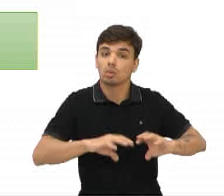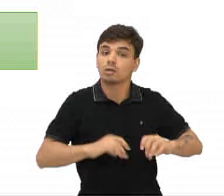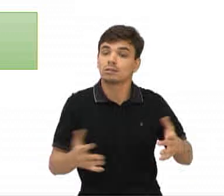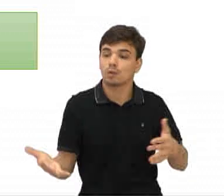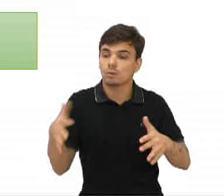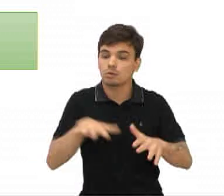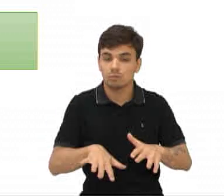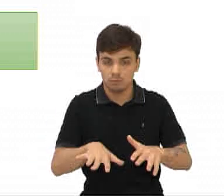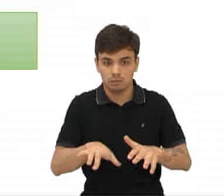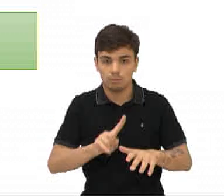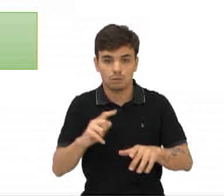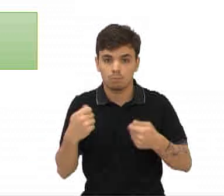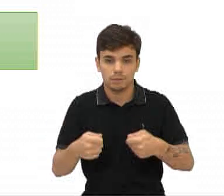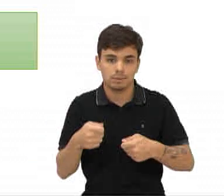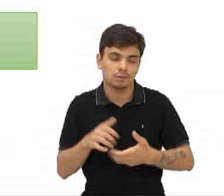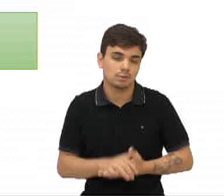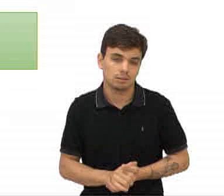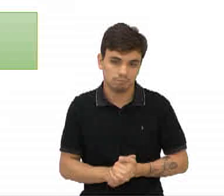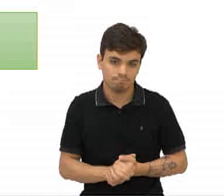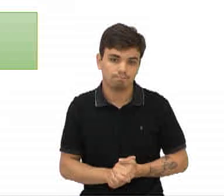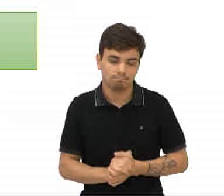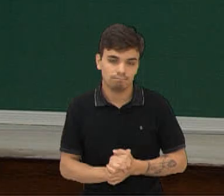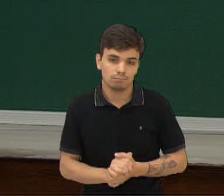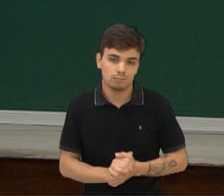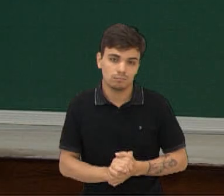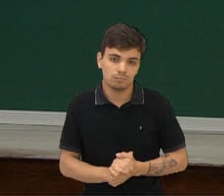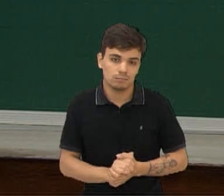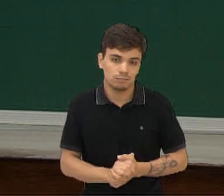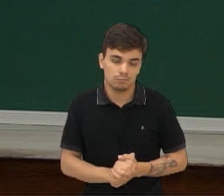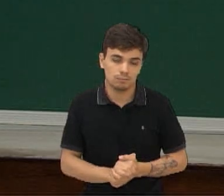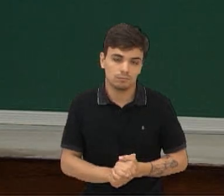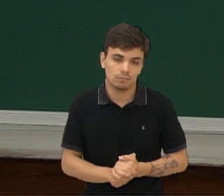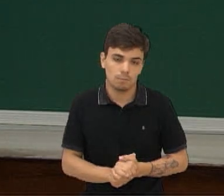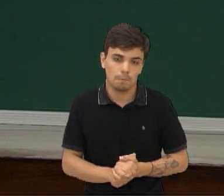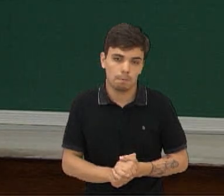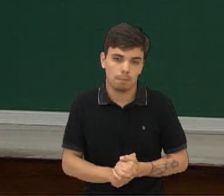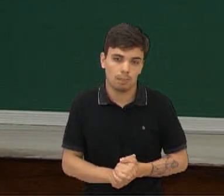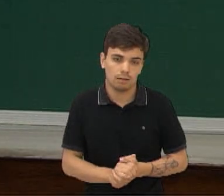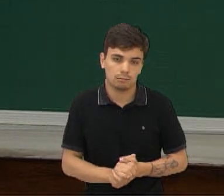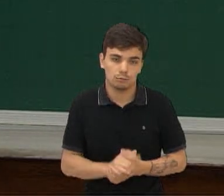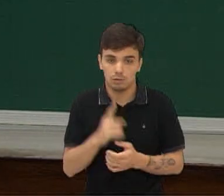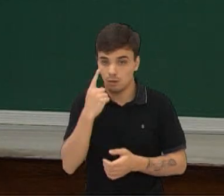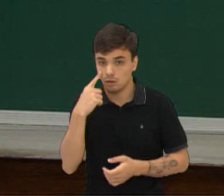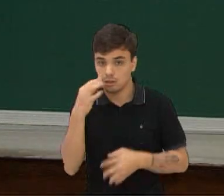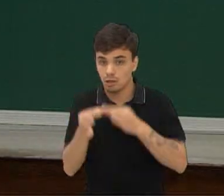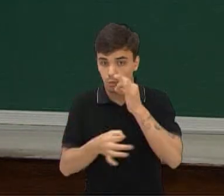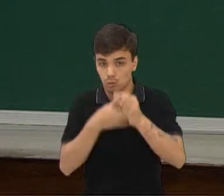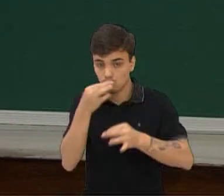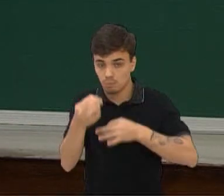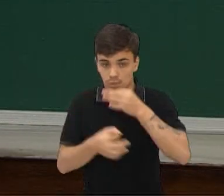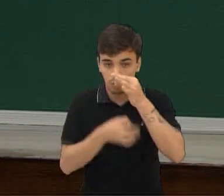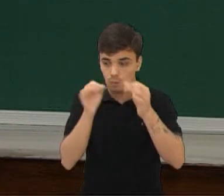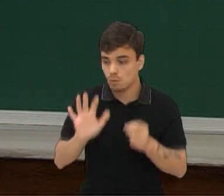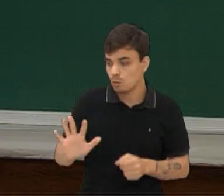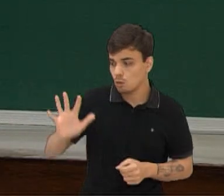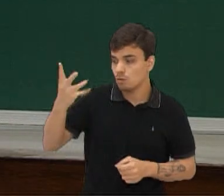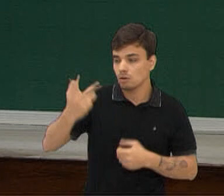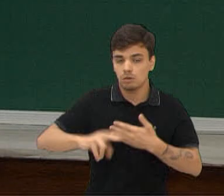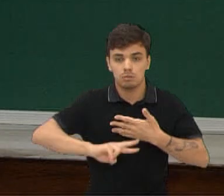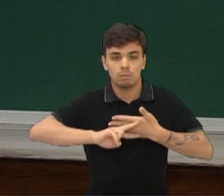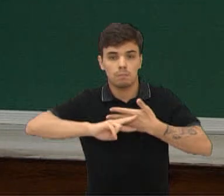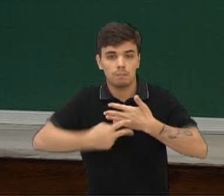por não necessitar dela. Olha só, ela coloca um argumento de causa e consequência. Qual